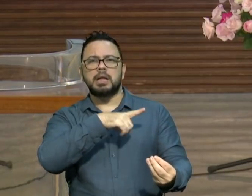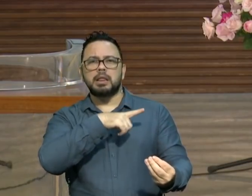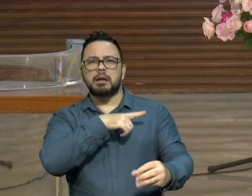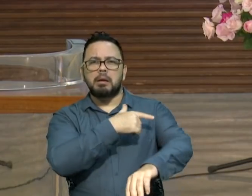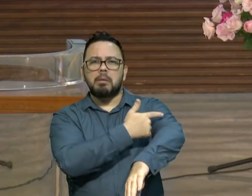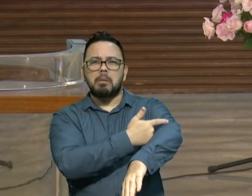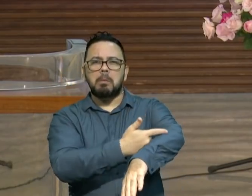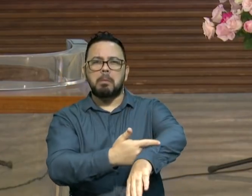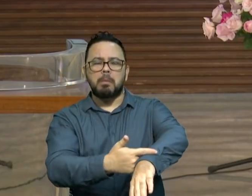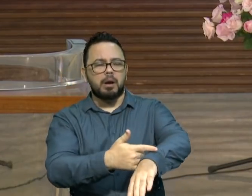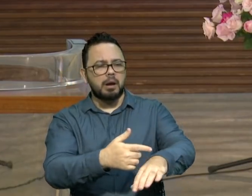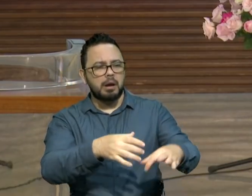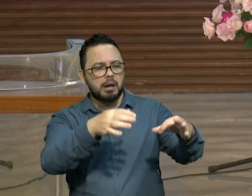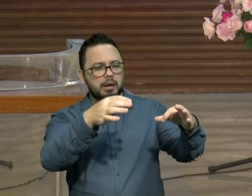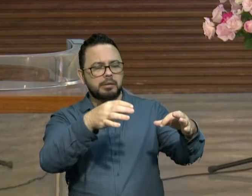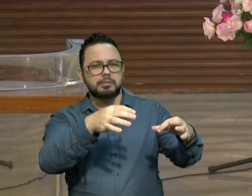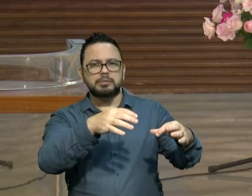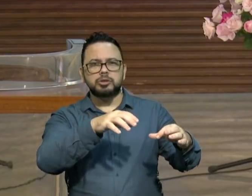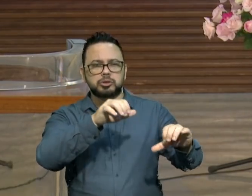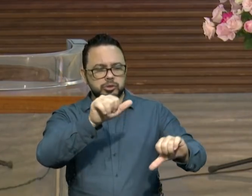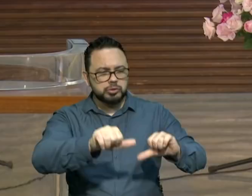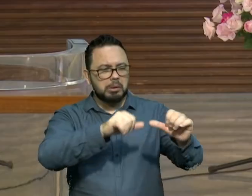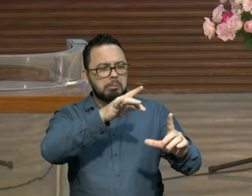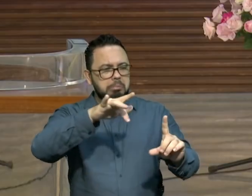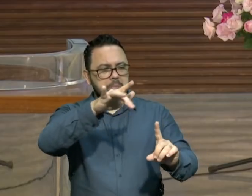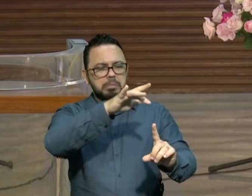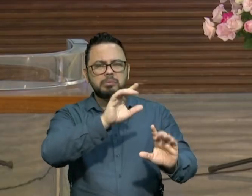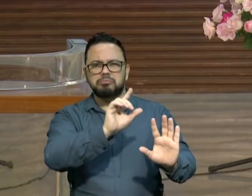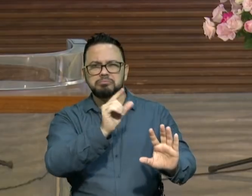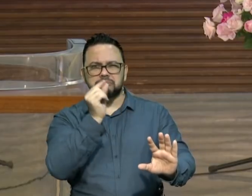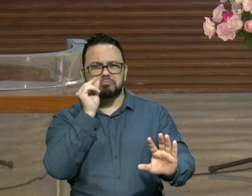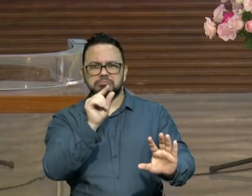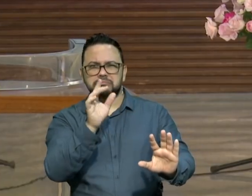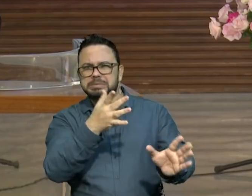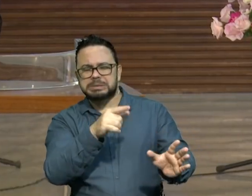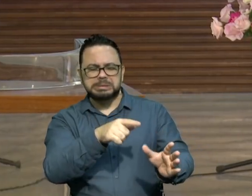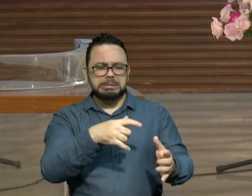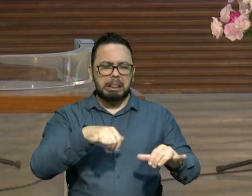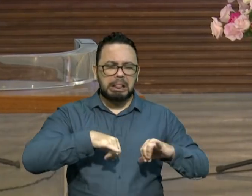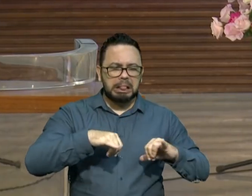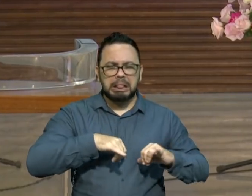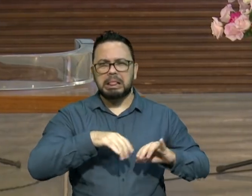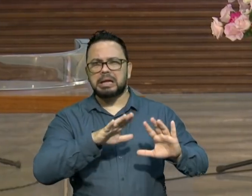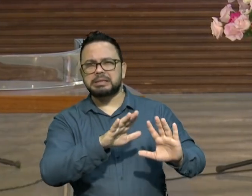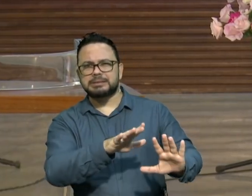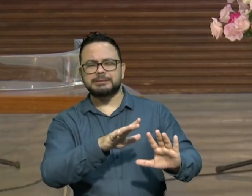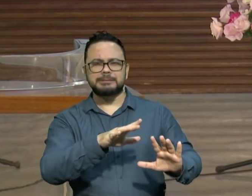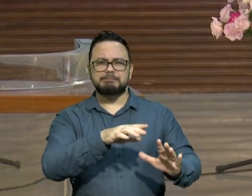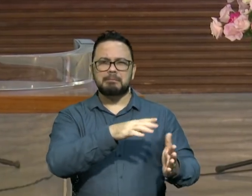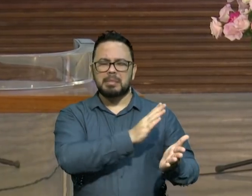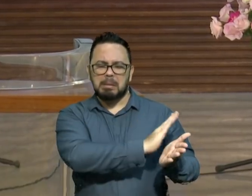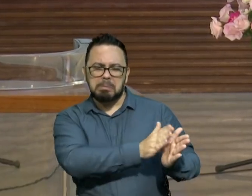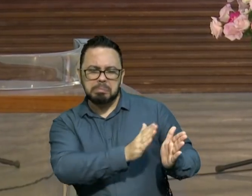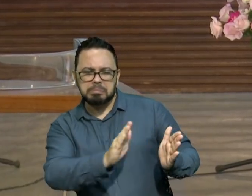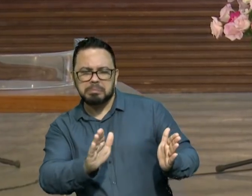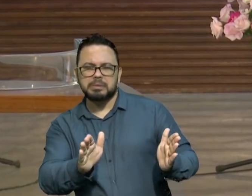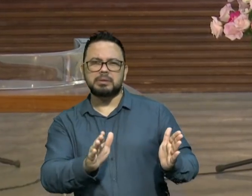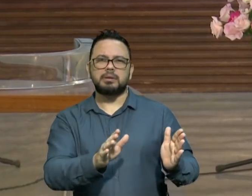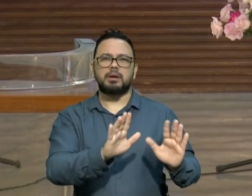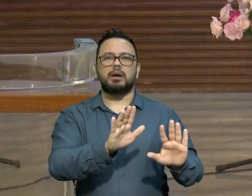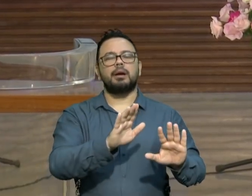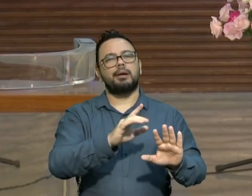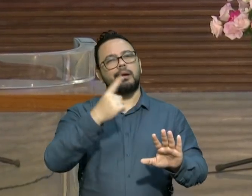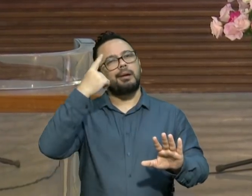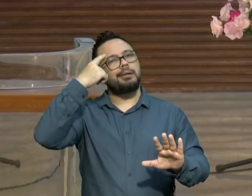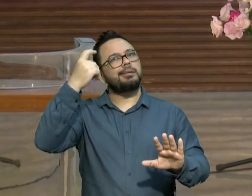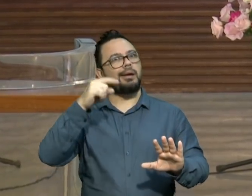pouquinho mais de santificação Mas para não sofrer muito no purgatório para não sofrer muito na sua Purificação então foi criado